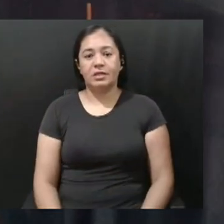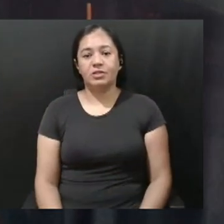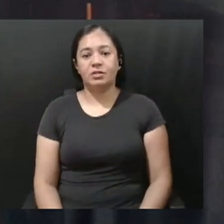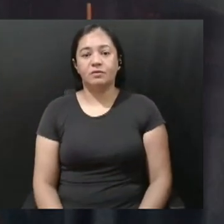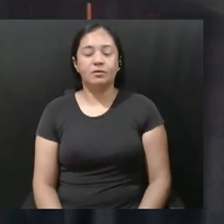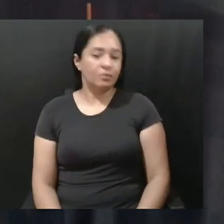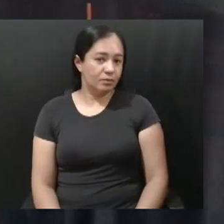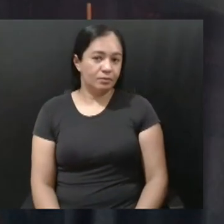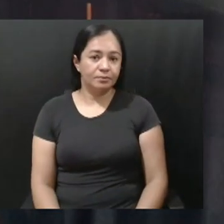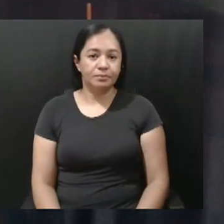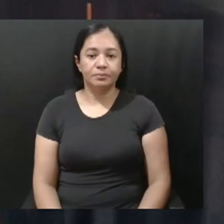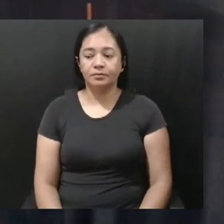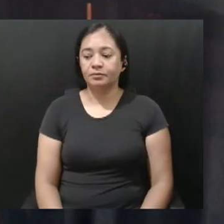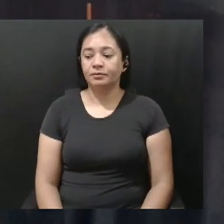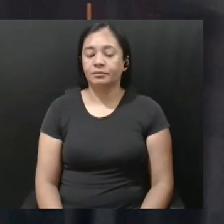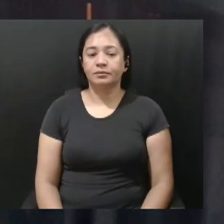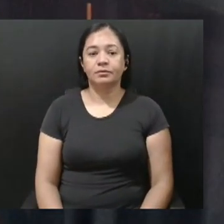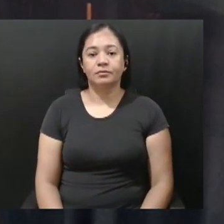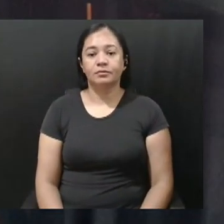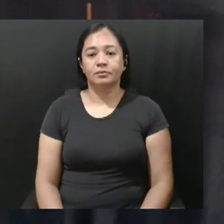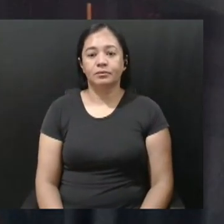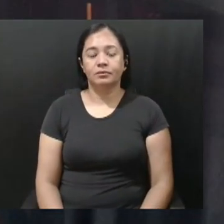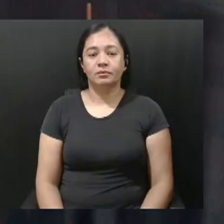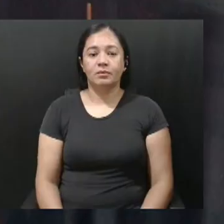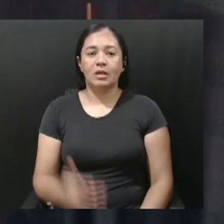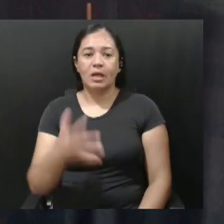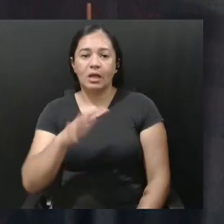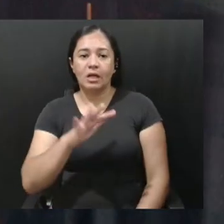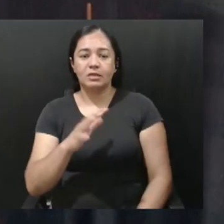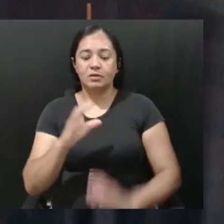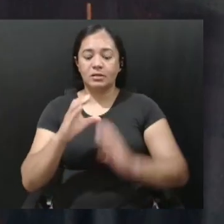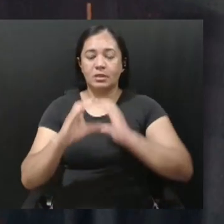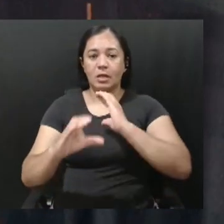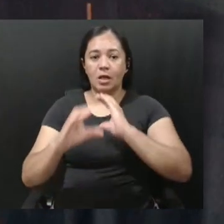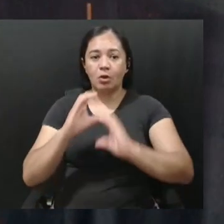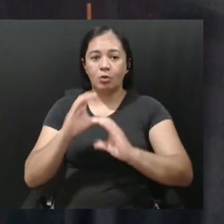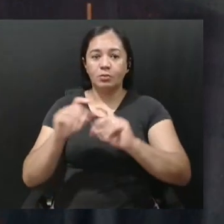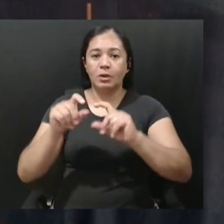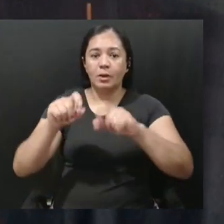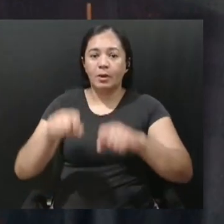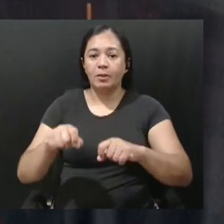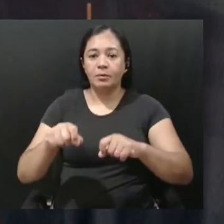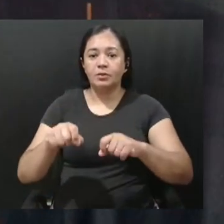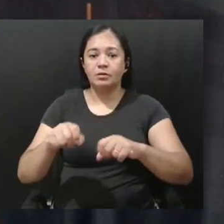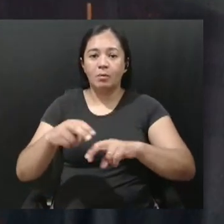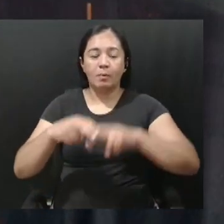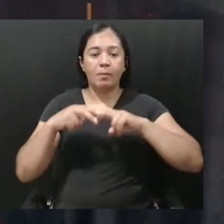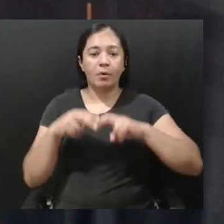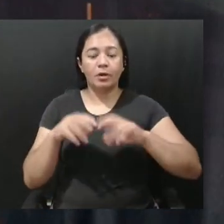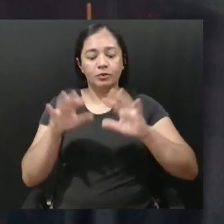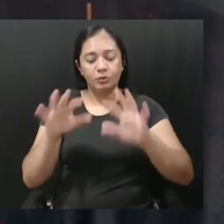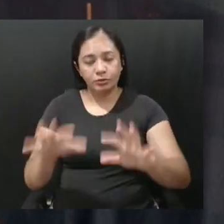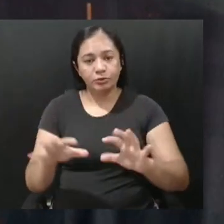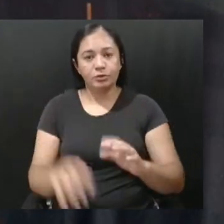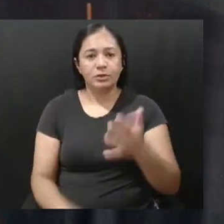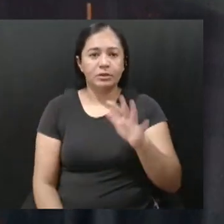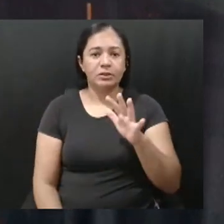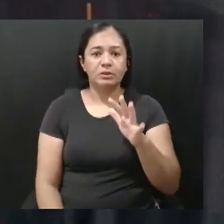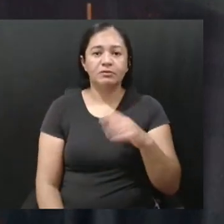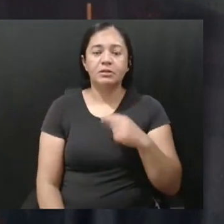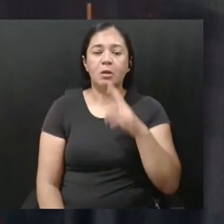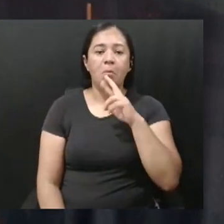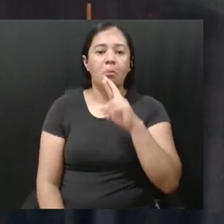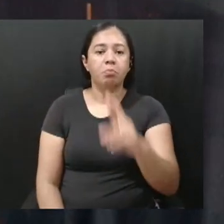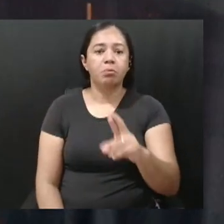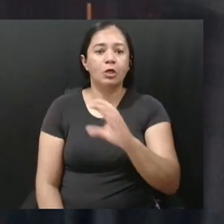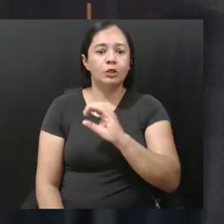Então, aham. às vezes essa comunicação pode vir atravessada também por conta disso, né, às vezes eu não estou nem respondendo ao que aquela pessoa está